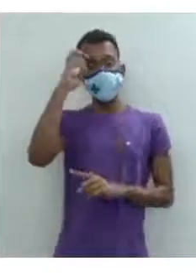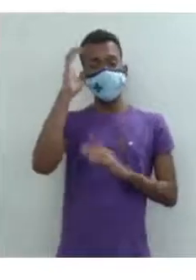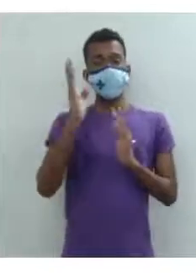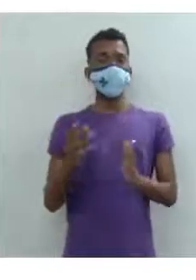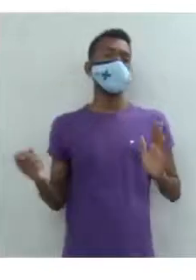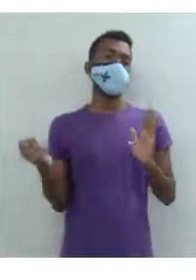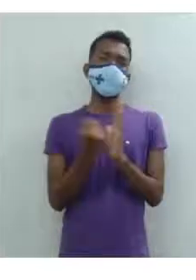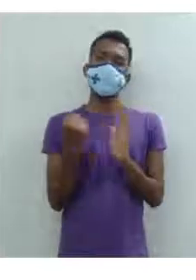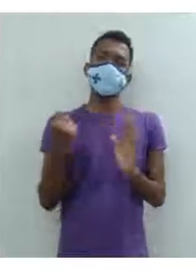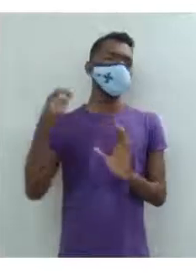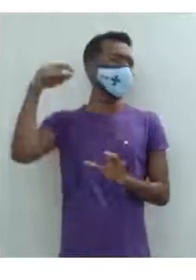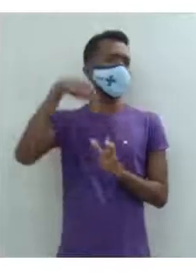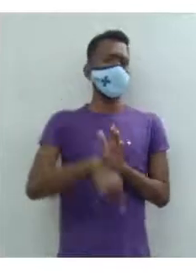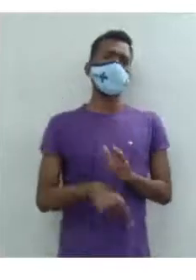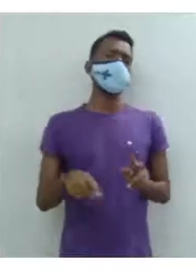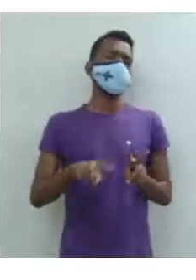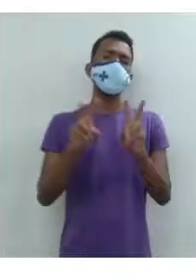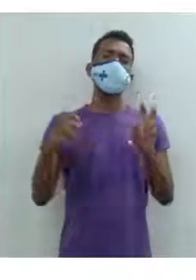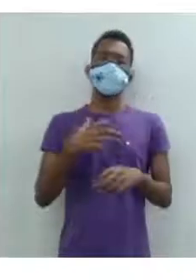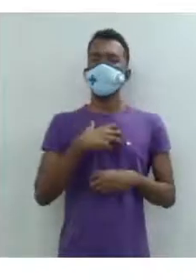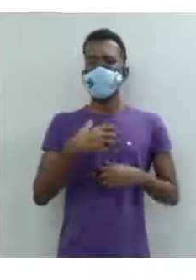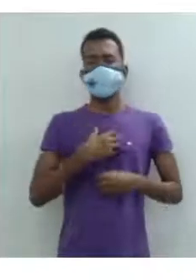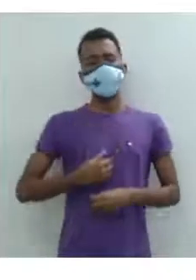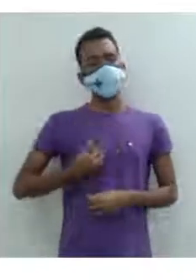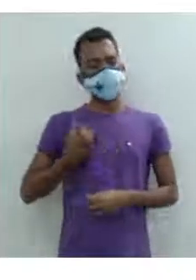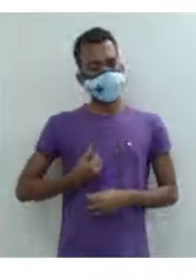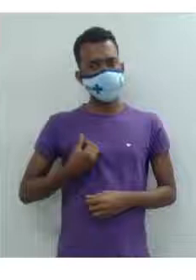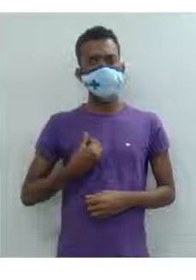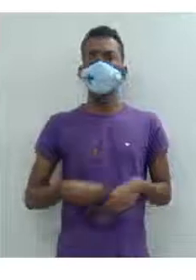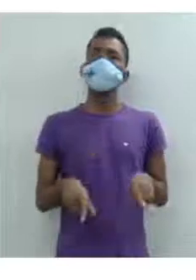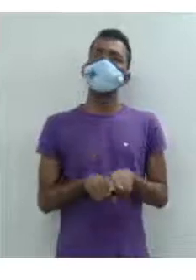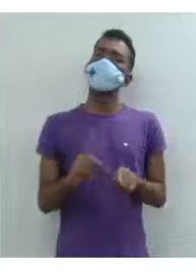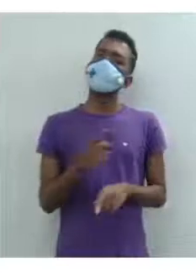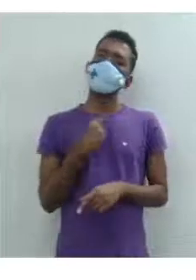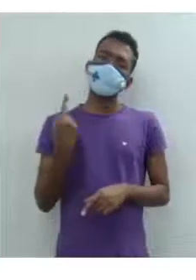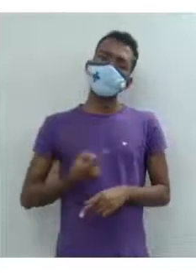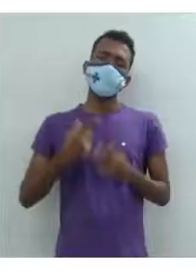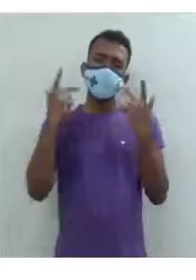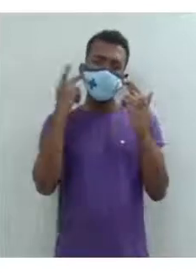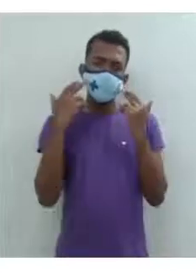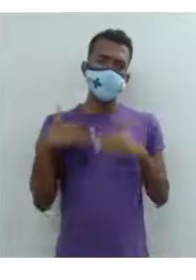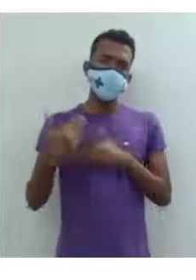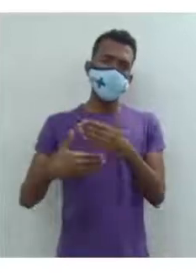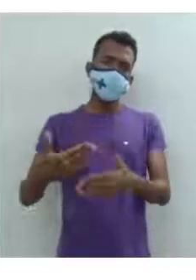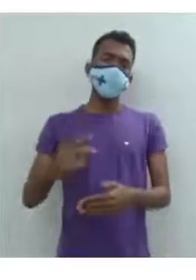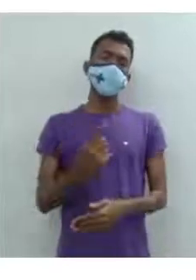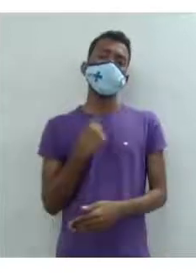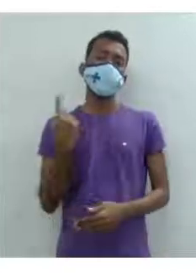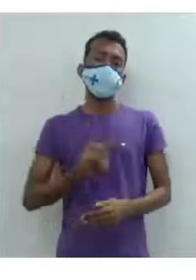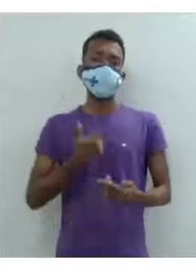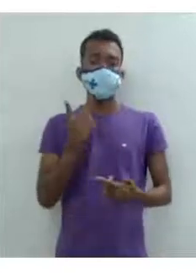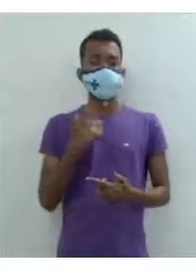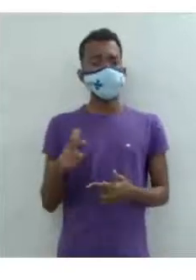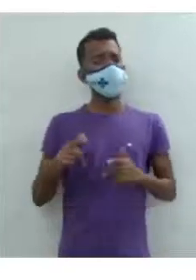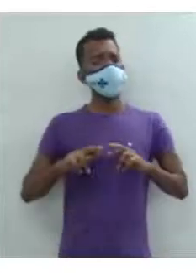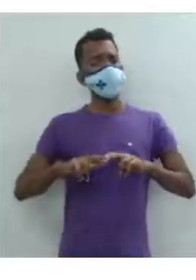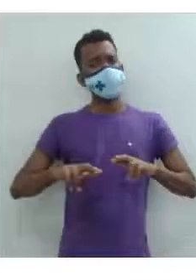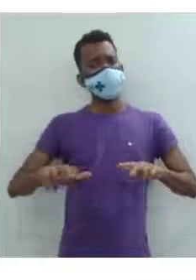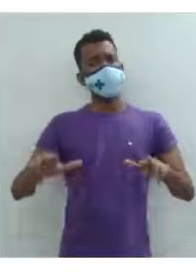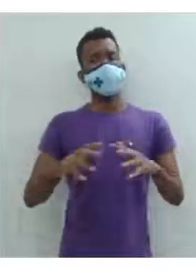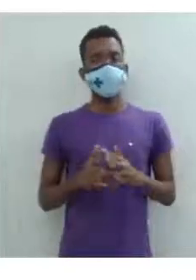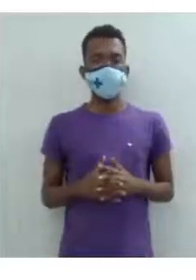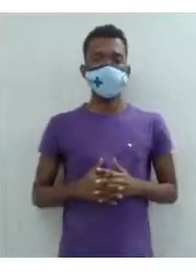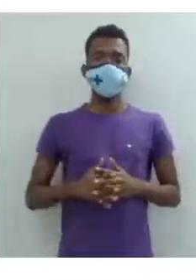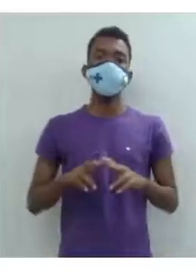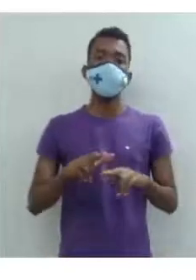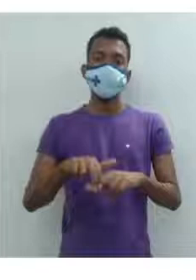profundamente nosso jeito de ser, nossos hábitos, né, e nossas línguas, etc. Né? Por